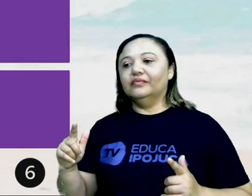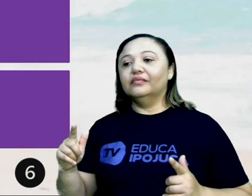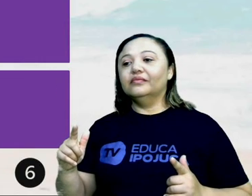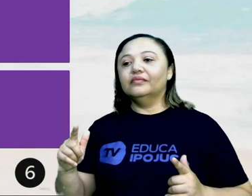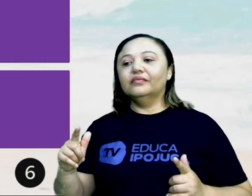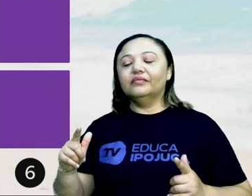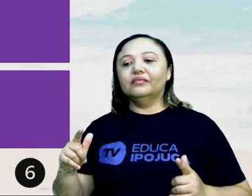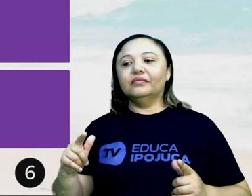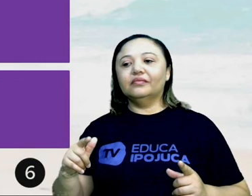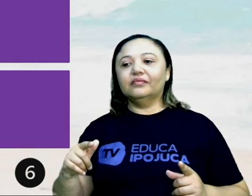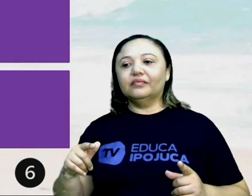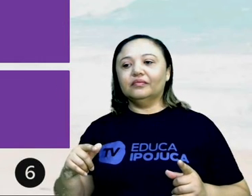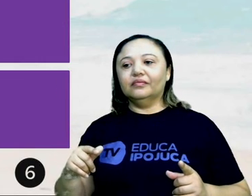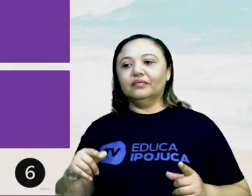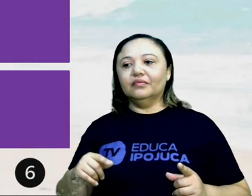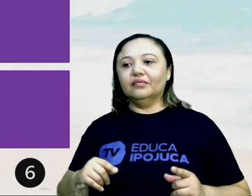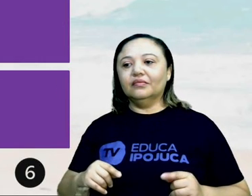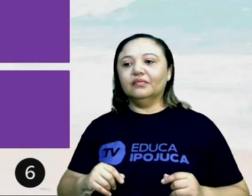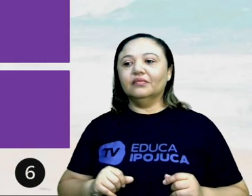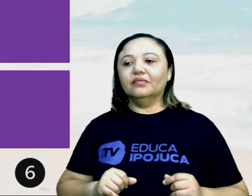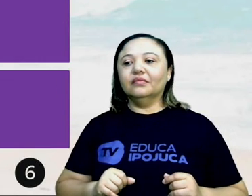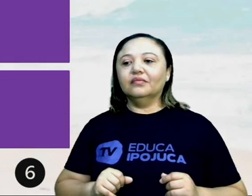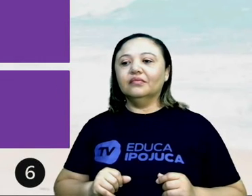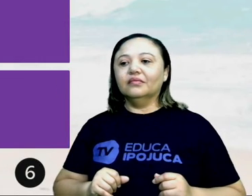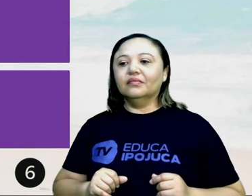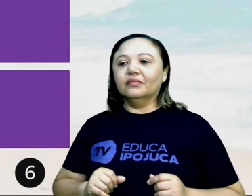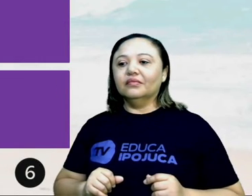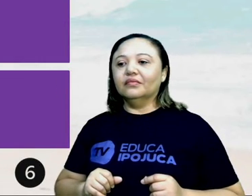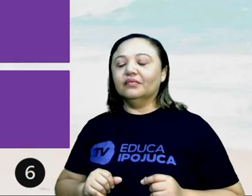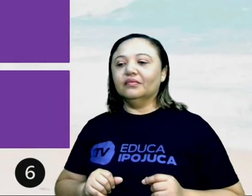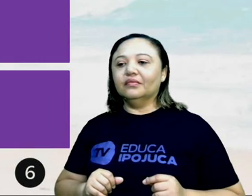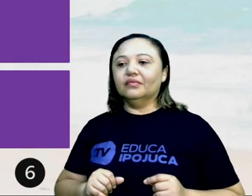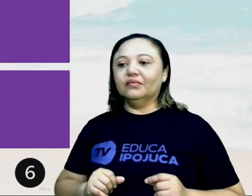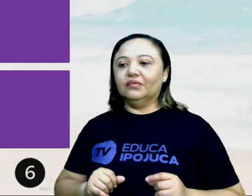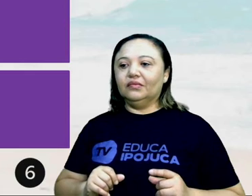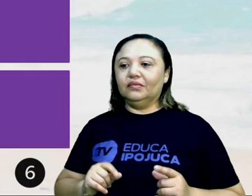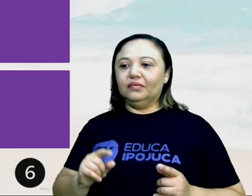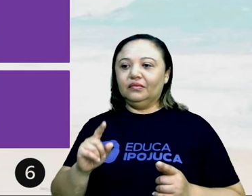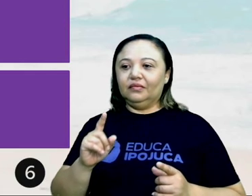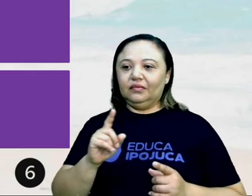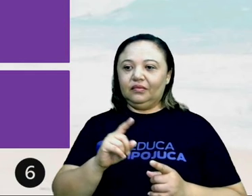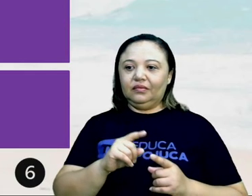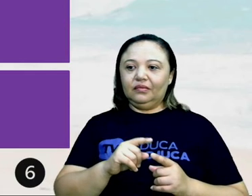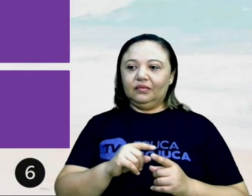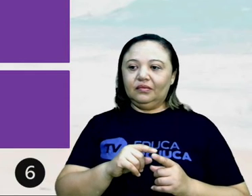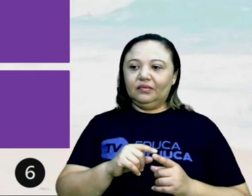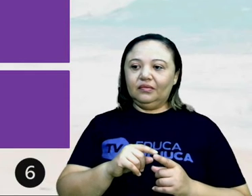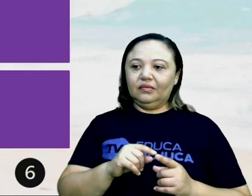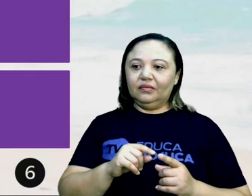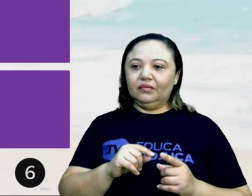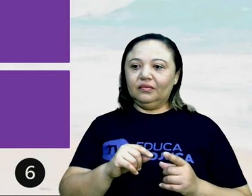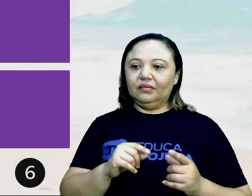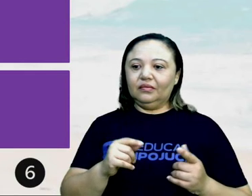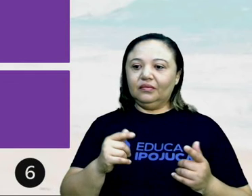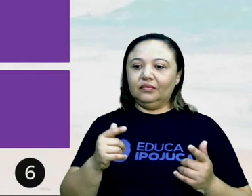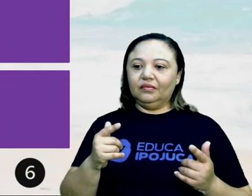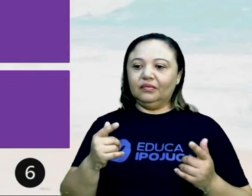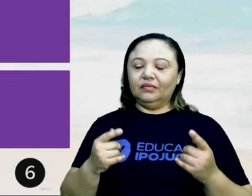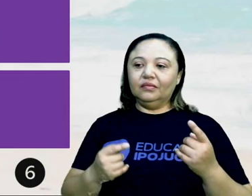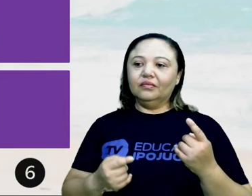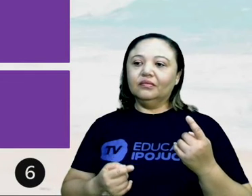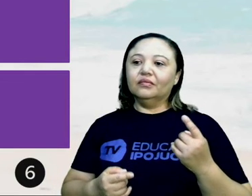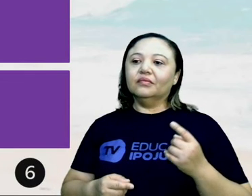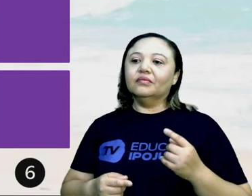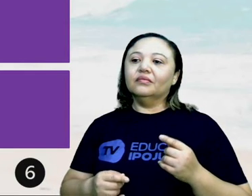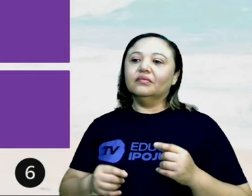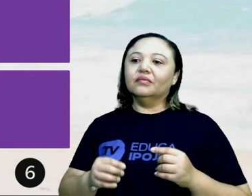primeira indicação, que a gente vai dizer qual das colunas, né? A gente tem 1. E a gente só tem até a linha 4, eu não posso dizer 1, 5, porque